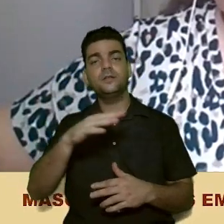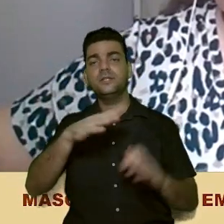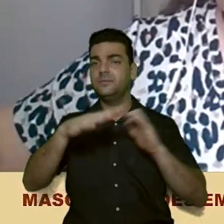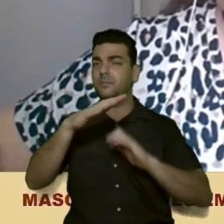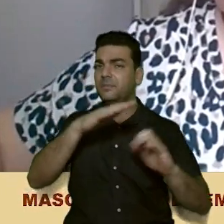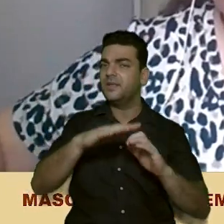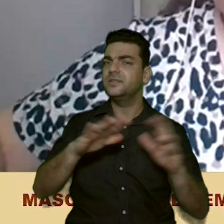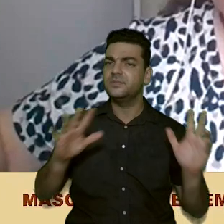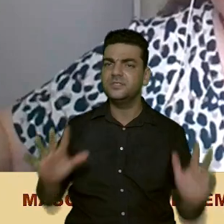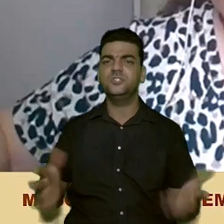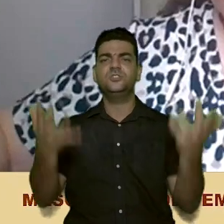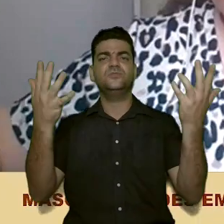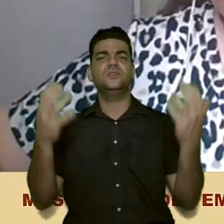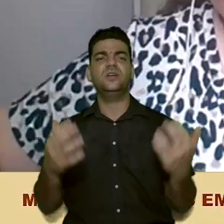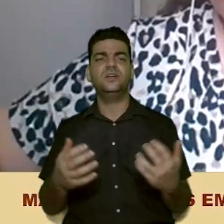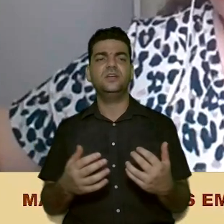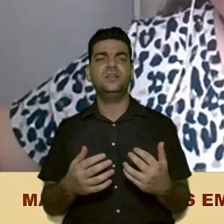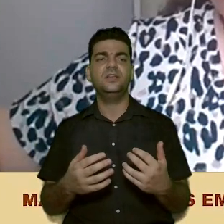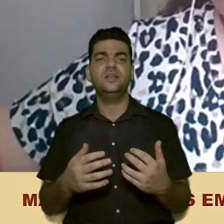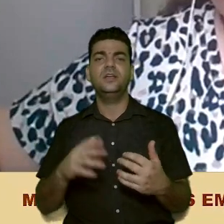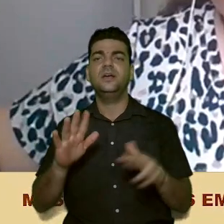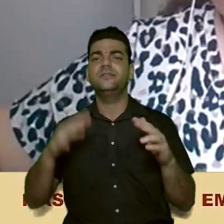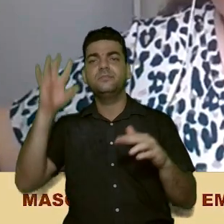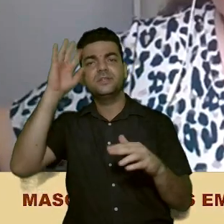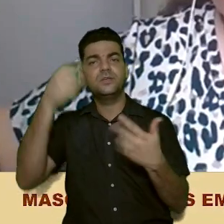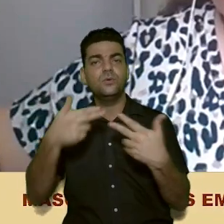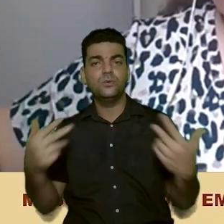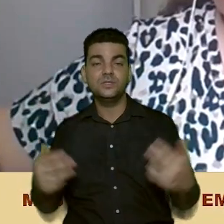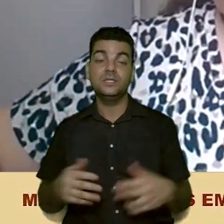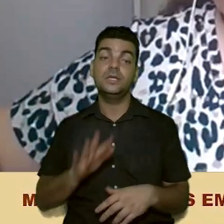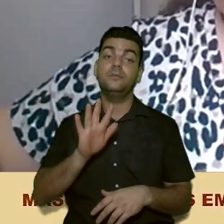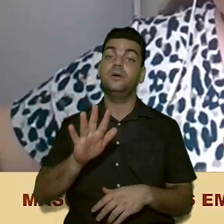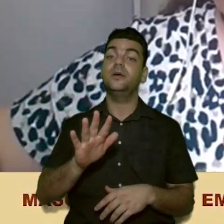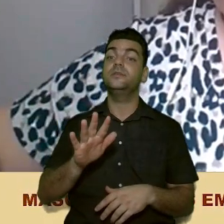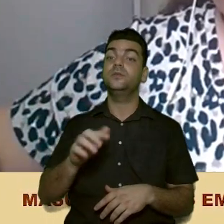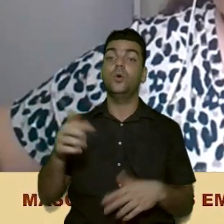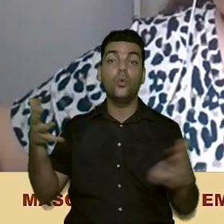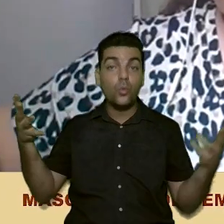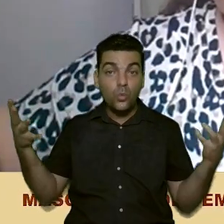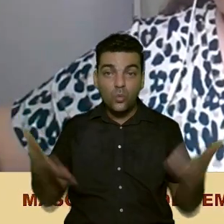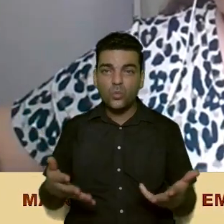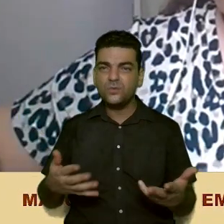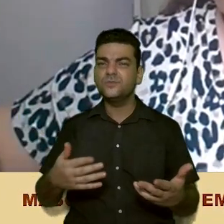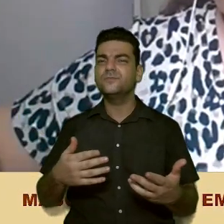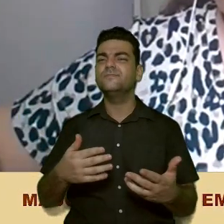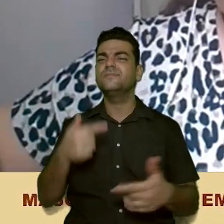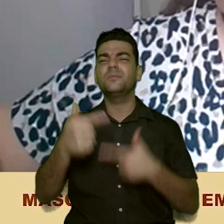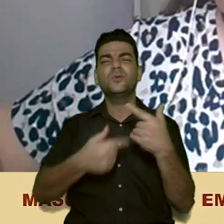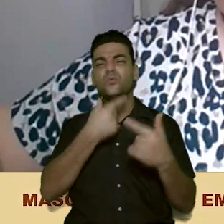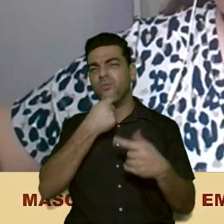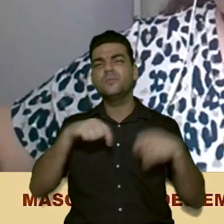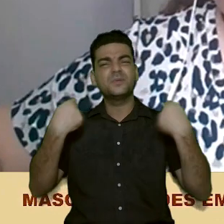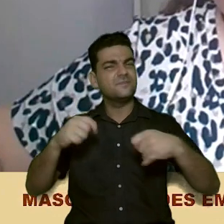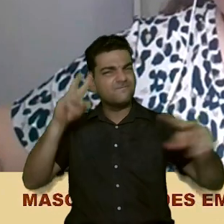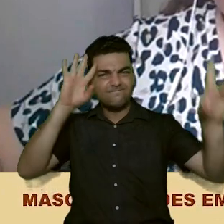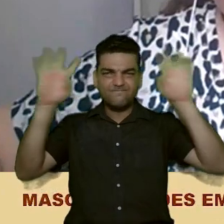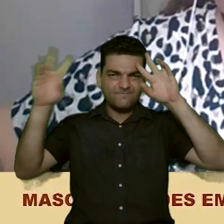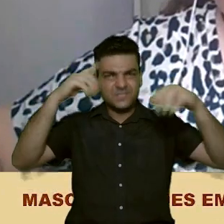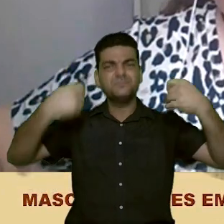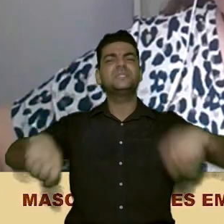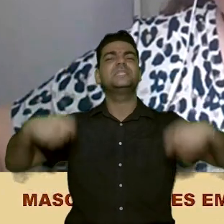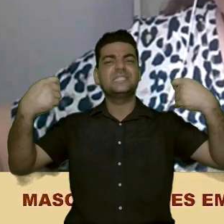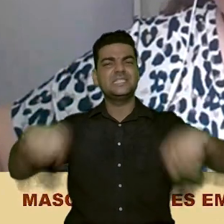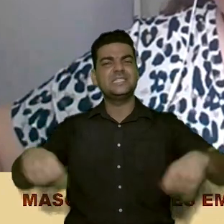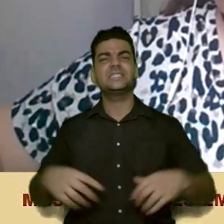empresas, né, de abrir mão de privilégios, de tudo isso. Mas, assim, os homens têm um grande trabalho com eles próprios, com a masculinidade